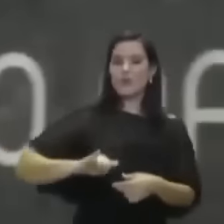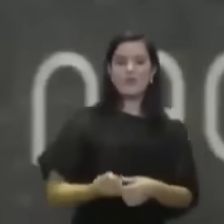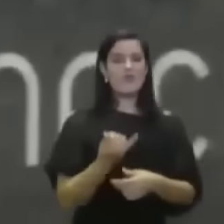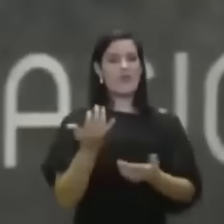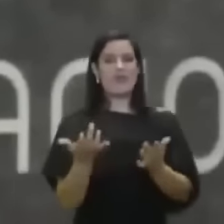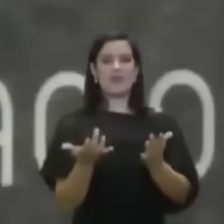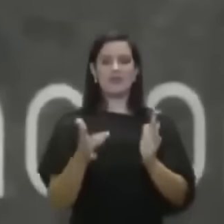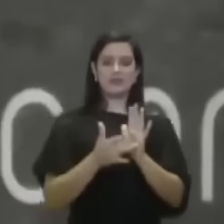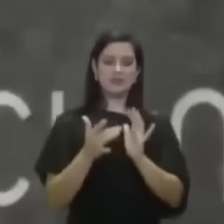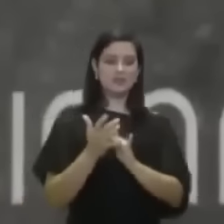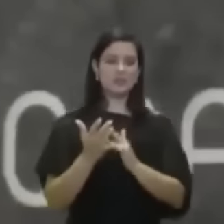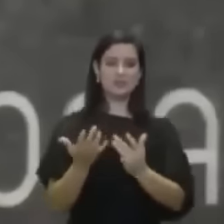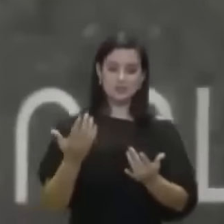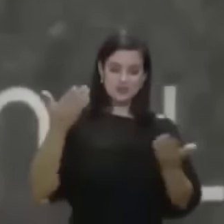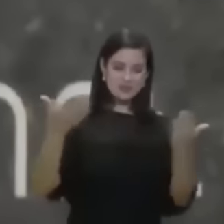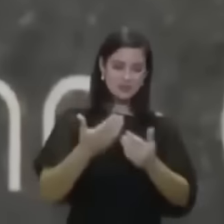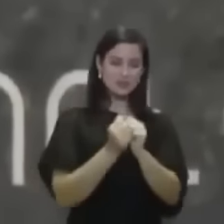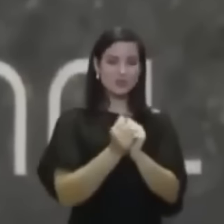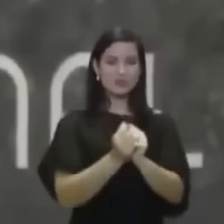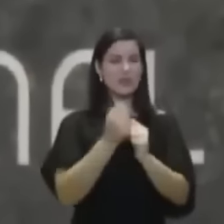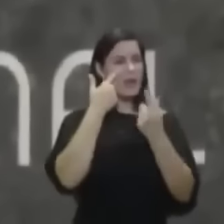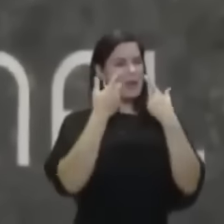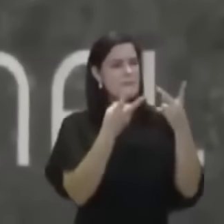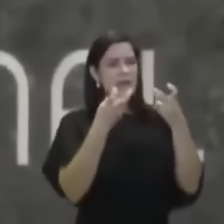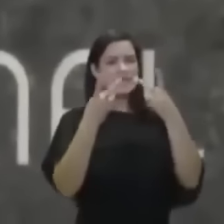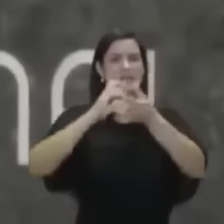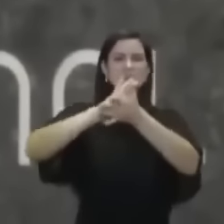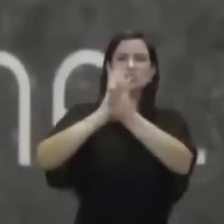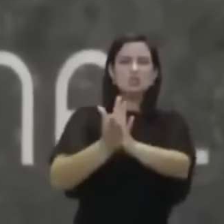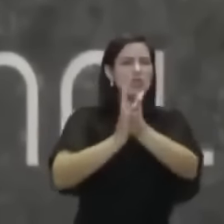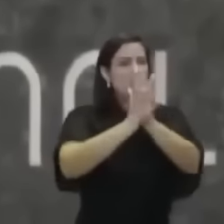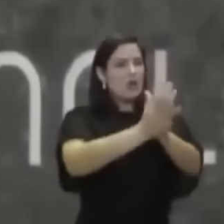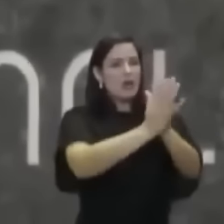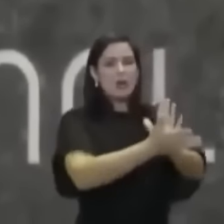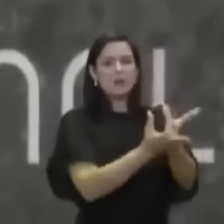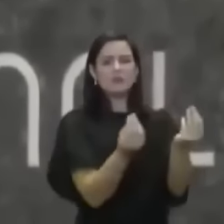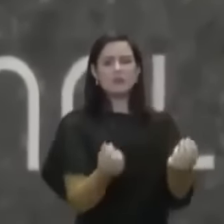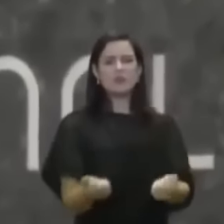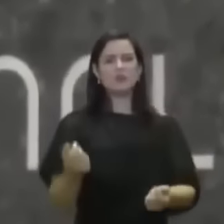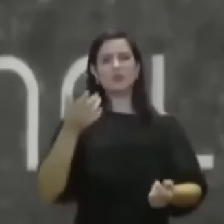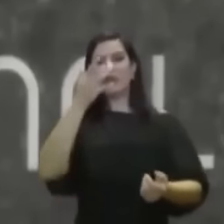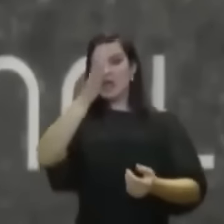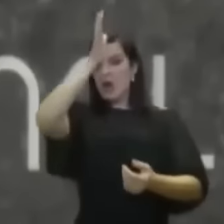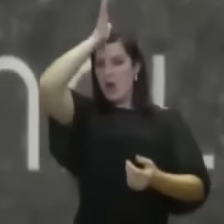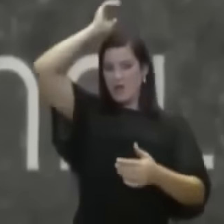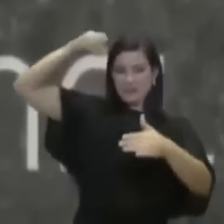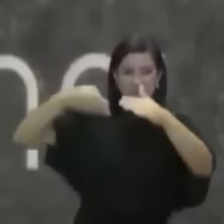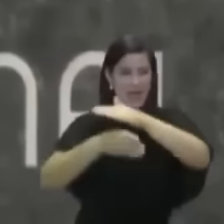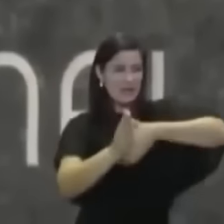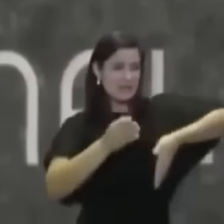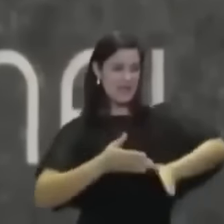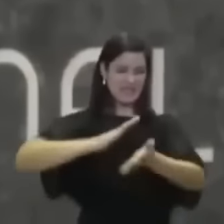pelos romanos, sendo destruída pelos romanos, os romanos entrando e destruindo o templo, incendiando a cidade e passando ao fio da espada milhares